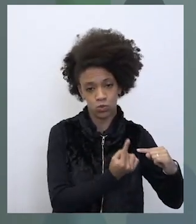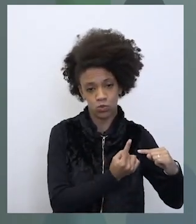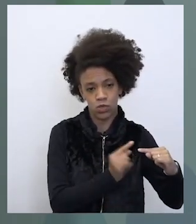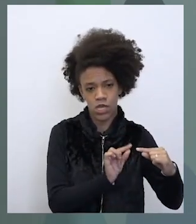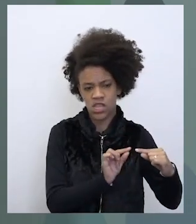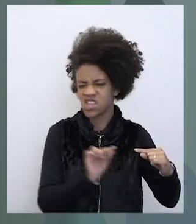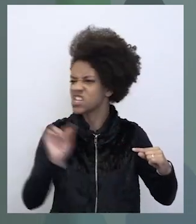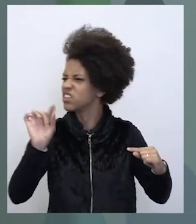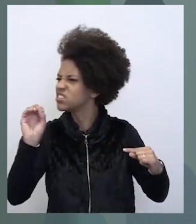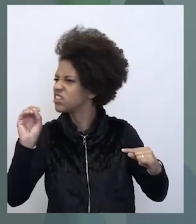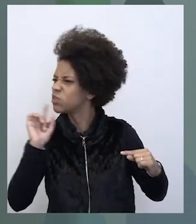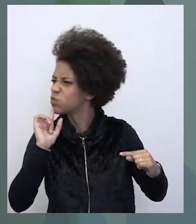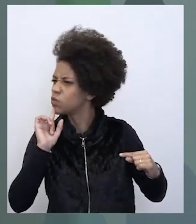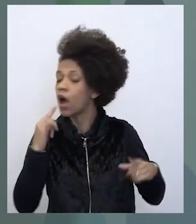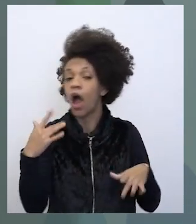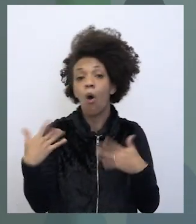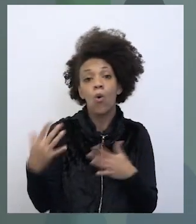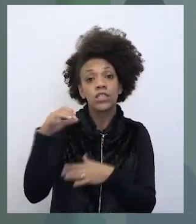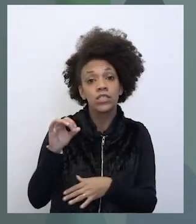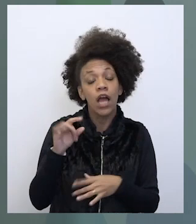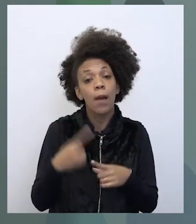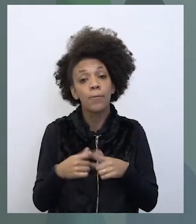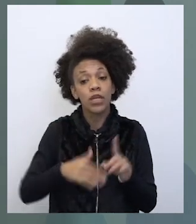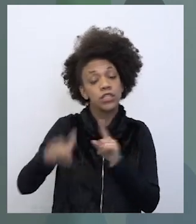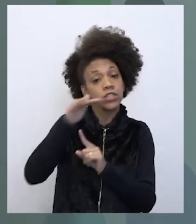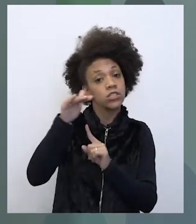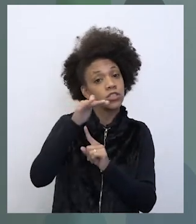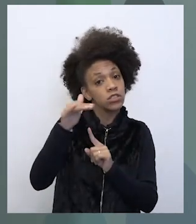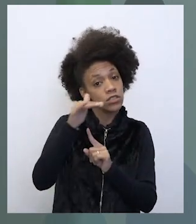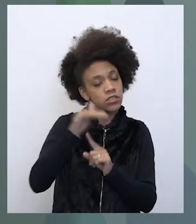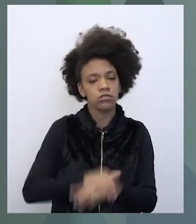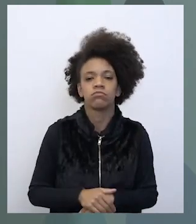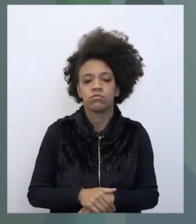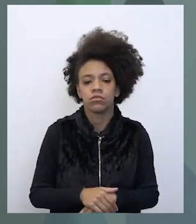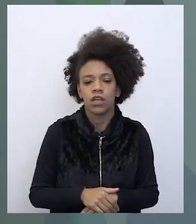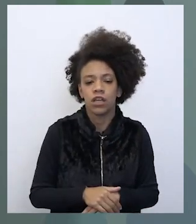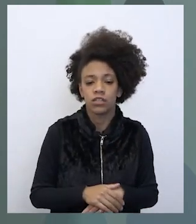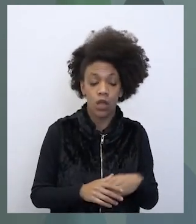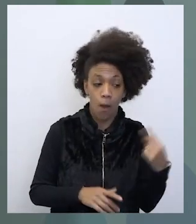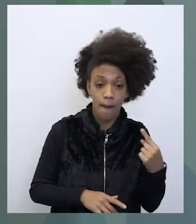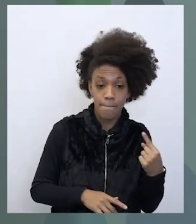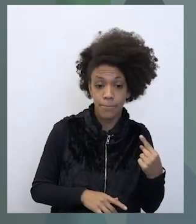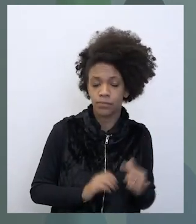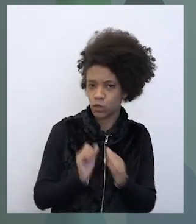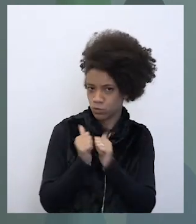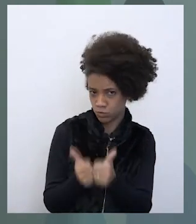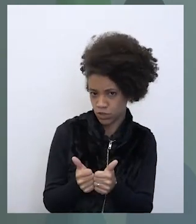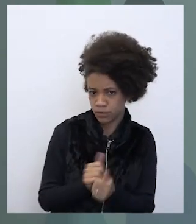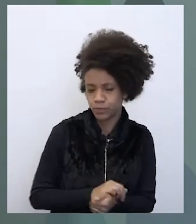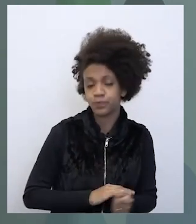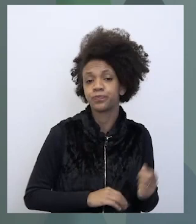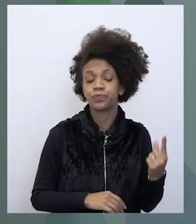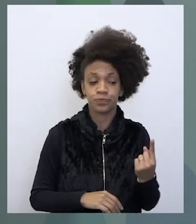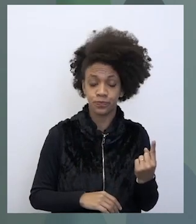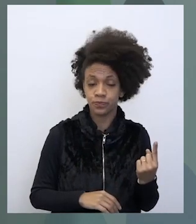no 0? Quando é 0 é porque é em cima do eixo. No caso, é em cima do eixo X. Então, aqui é o meu primeiro ponto. Tudo bem? Segundo